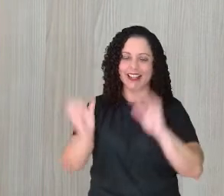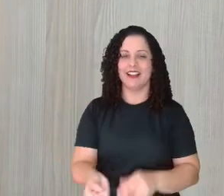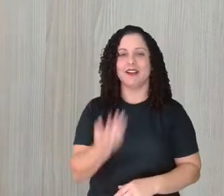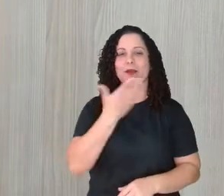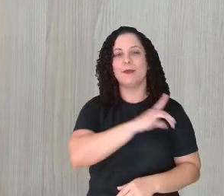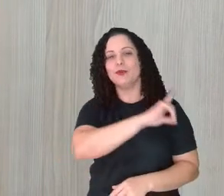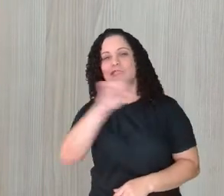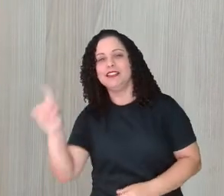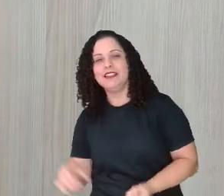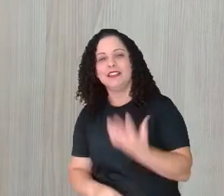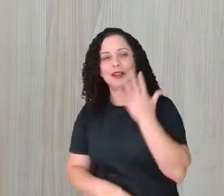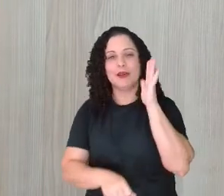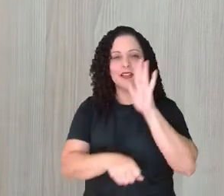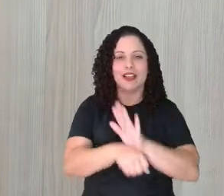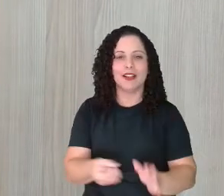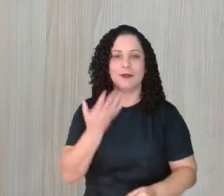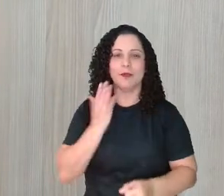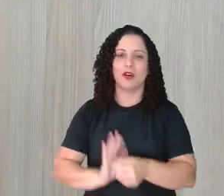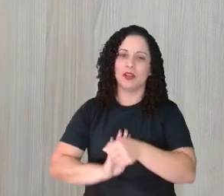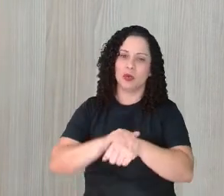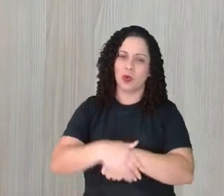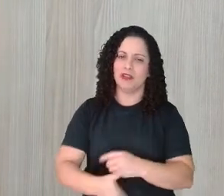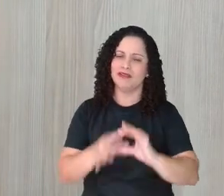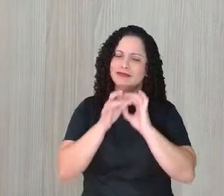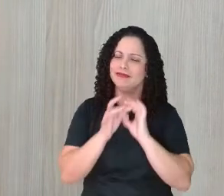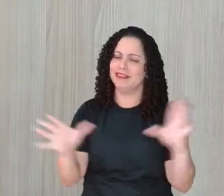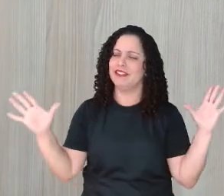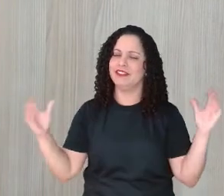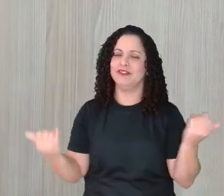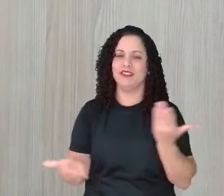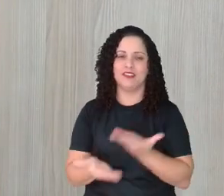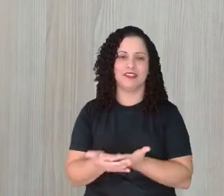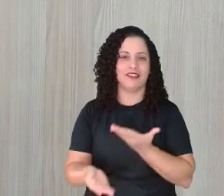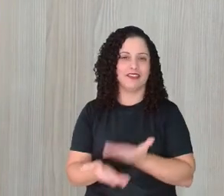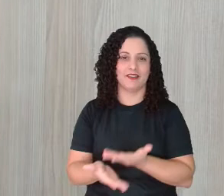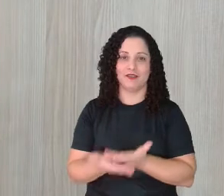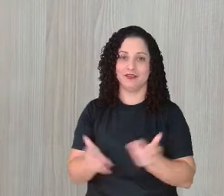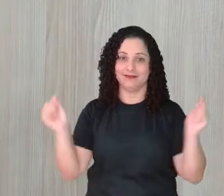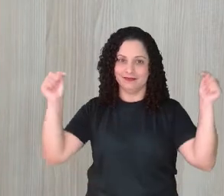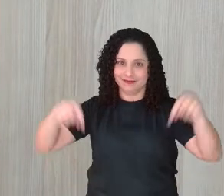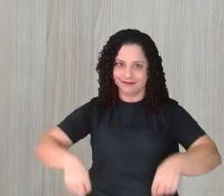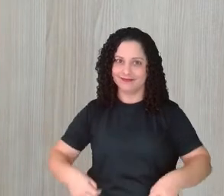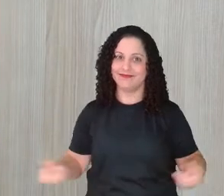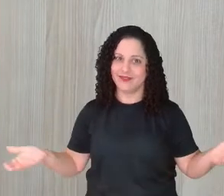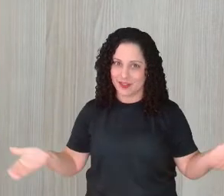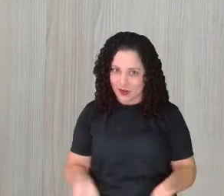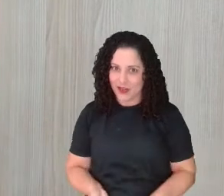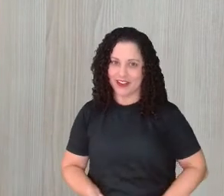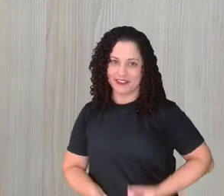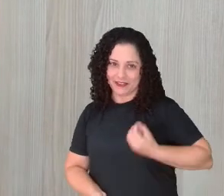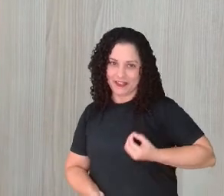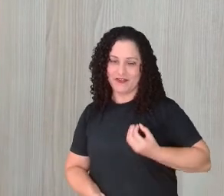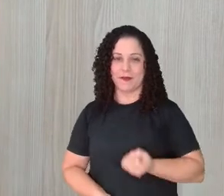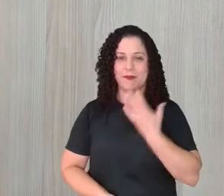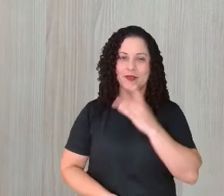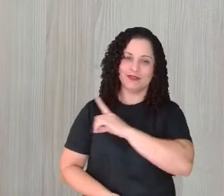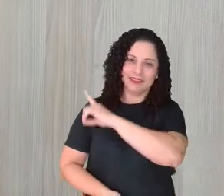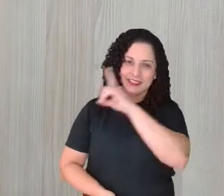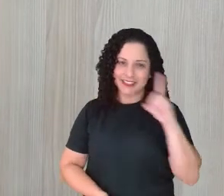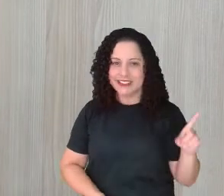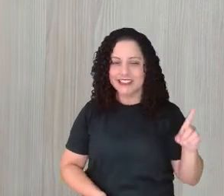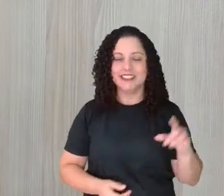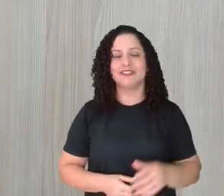boa tarde, boa noite. Não importa o horário que vocês estejam assistindo, agora ao vivo é bom dia.